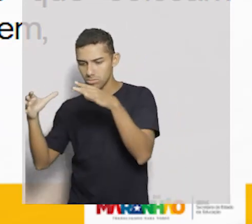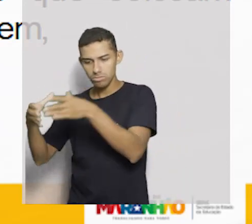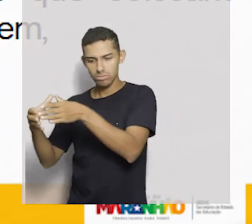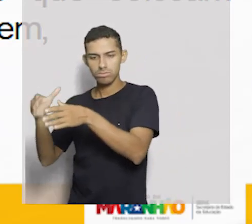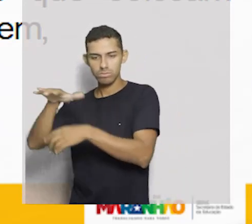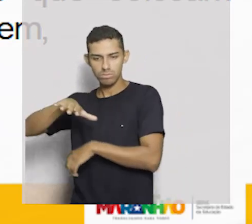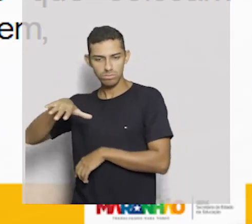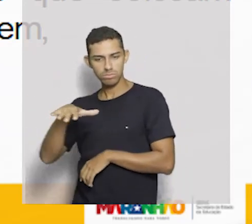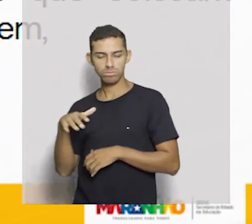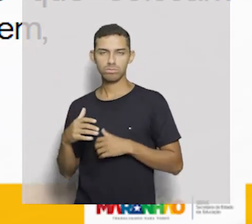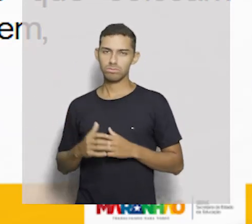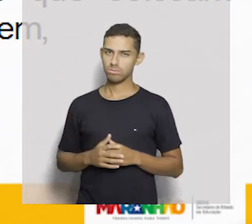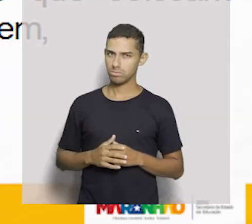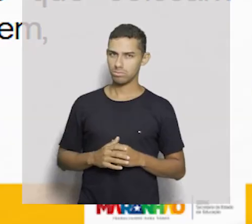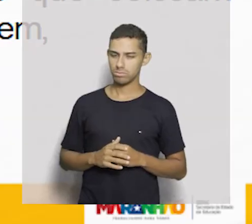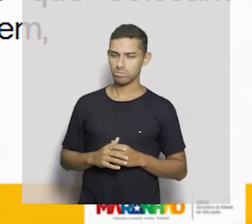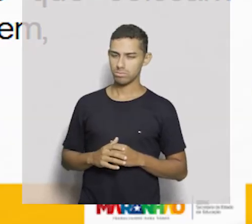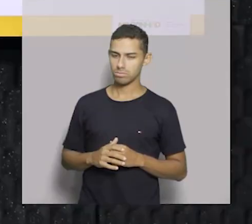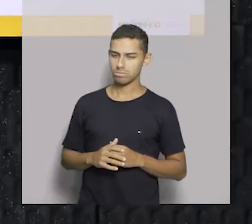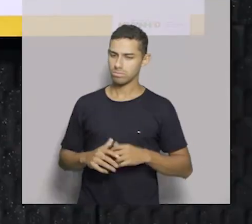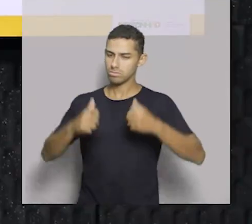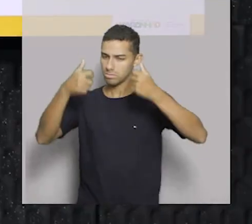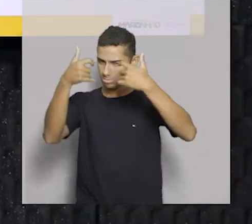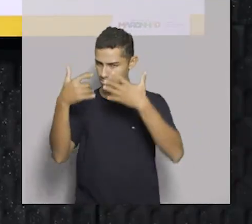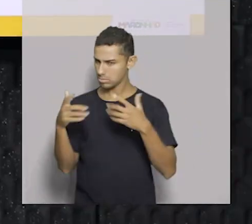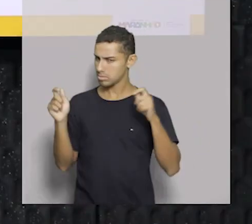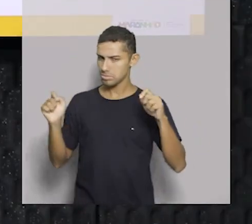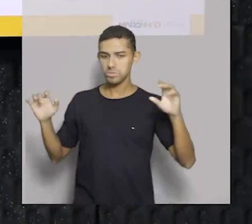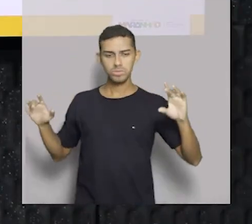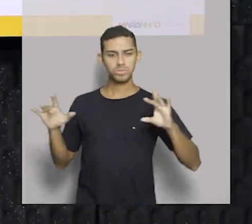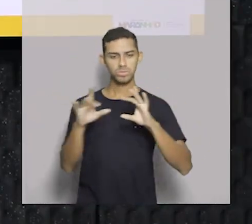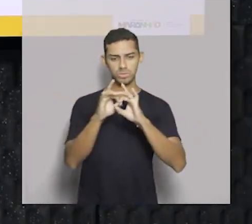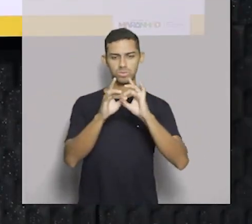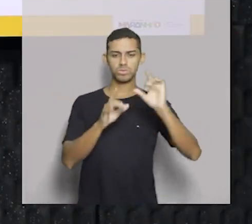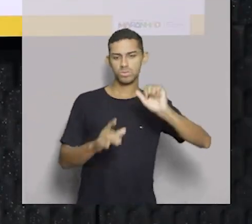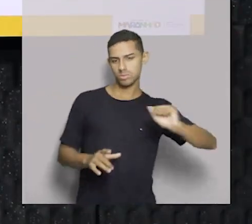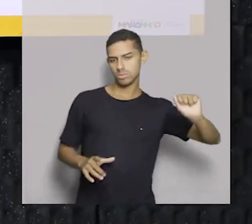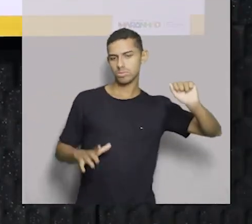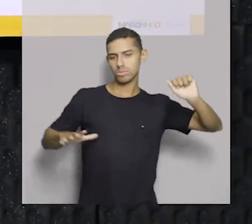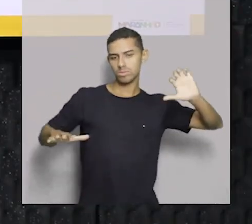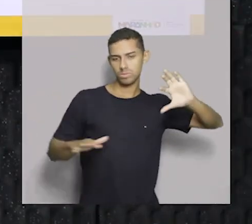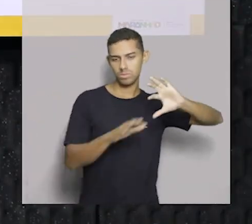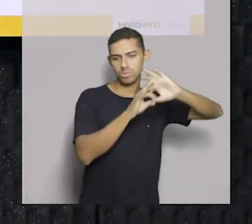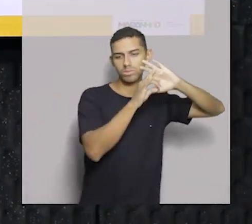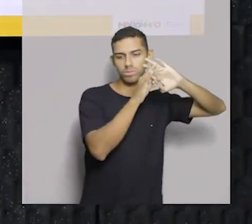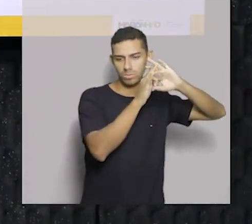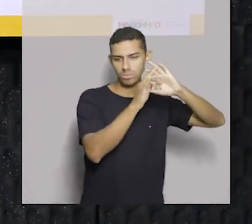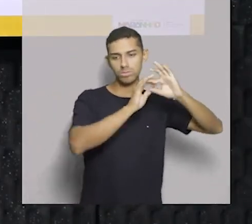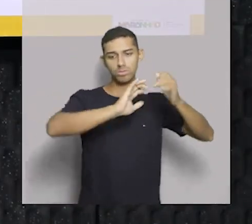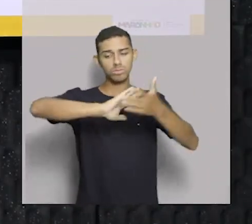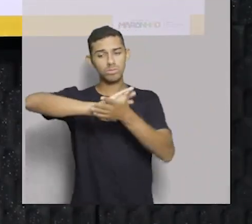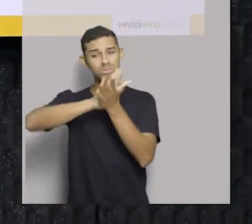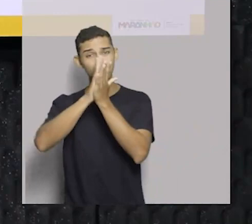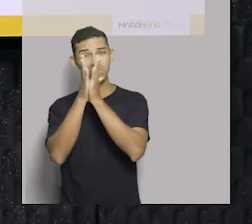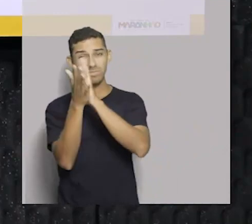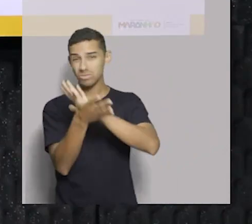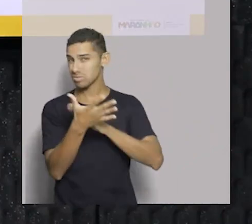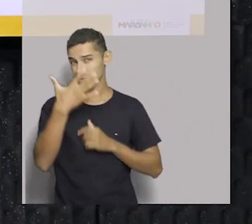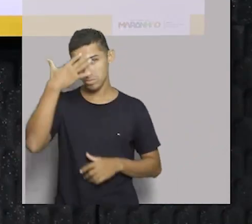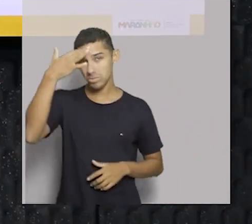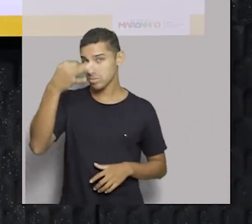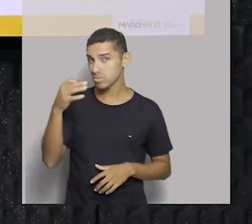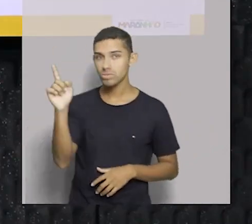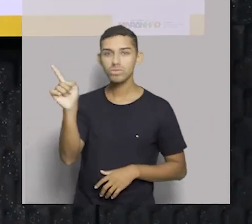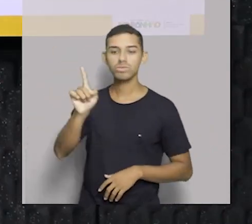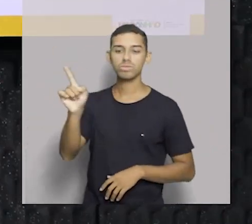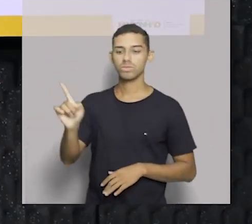parte o racismo institucional pode estar associado a formas de preconceito inconsciente